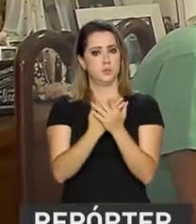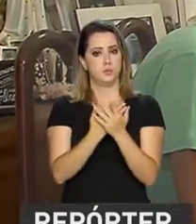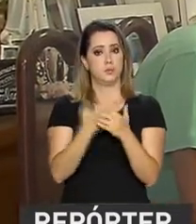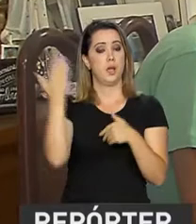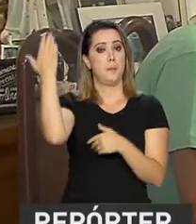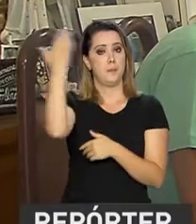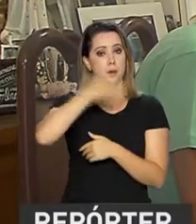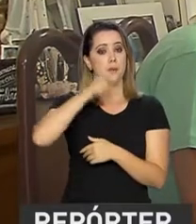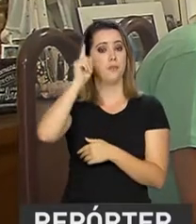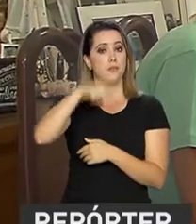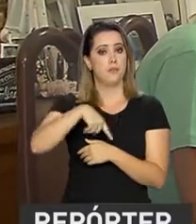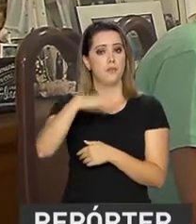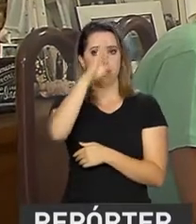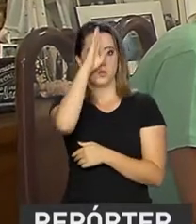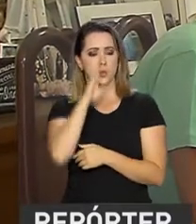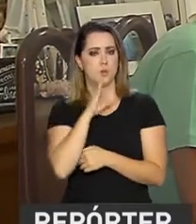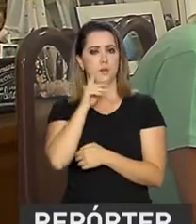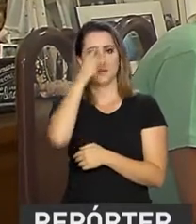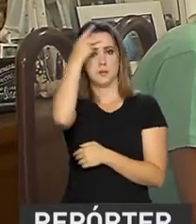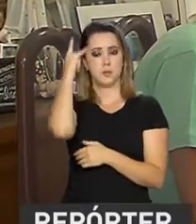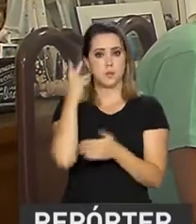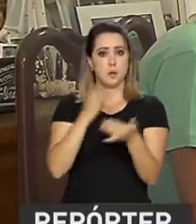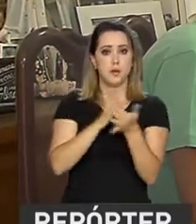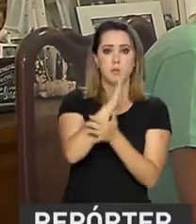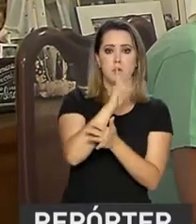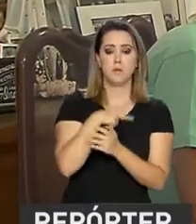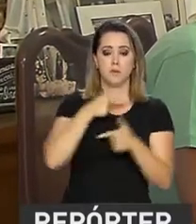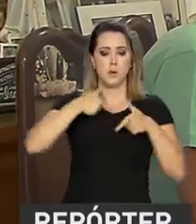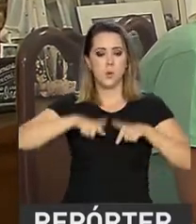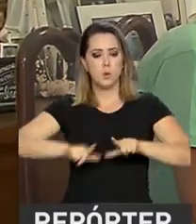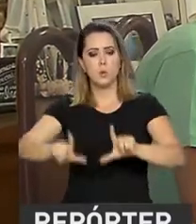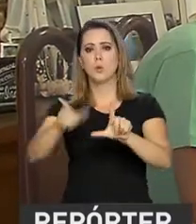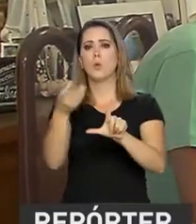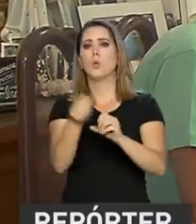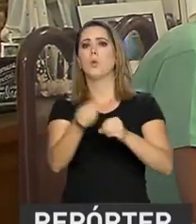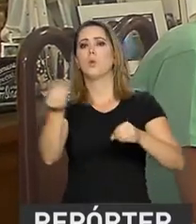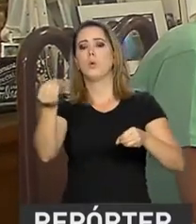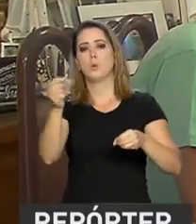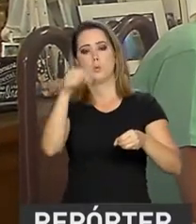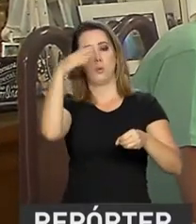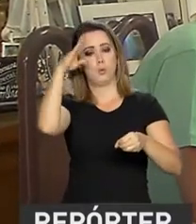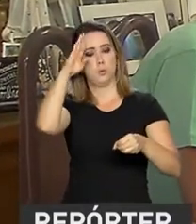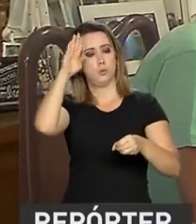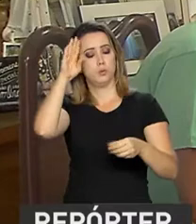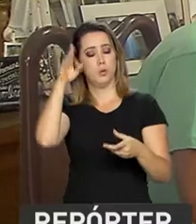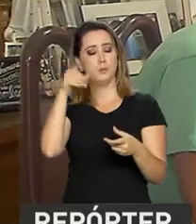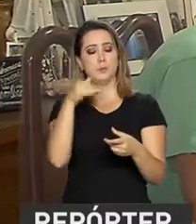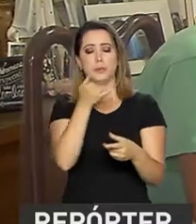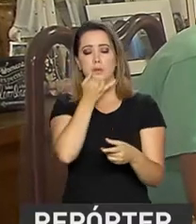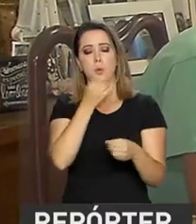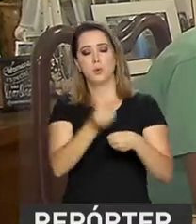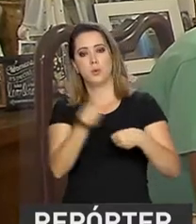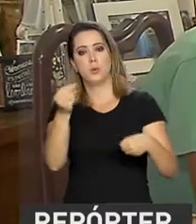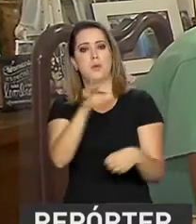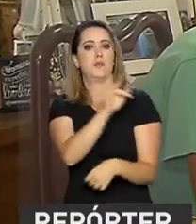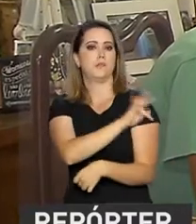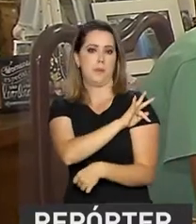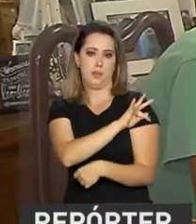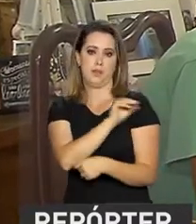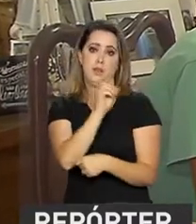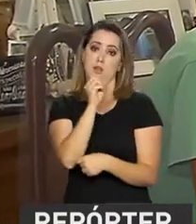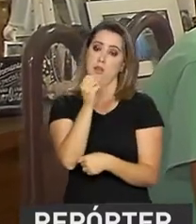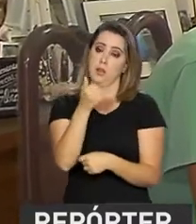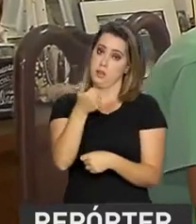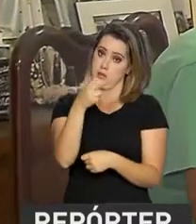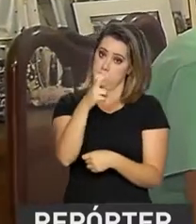prova é de graça e quem for aprovado recebe o certificado de conclusão do segmento que escolheu fundamental para quem tem no